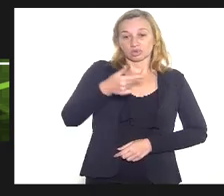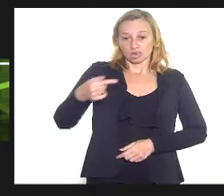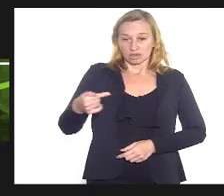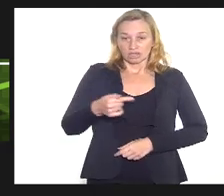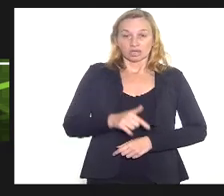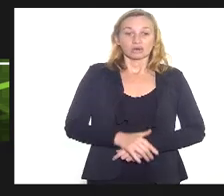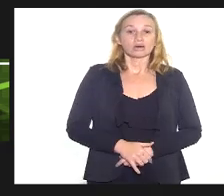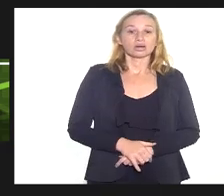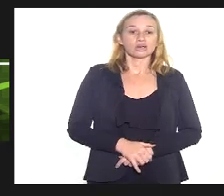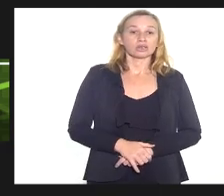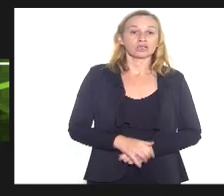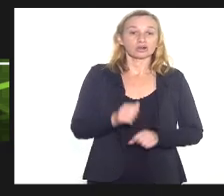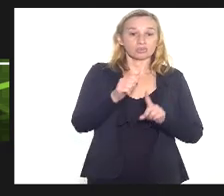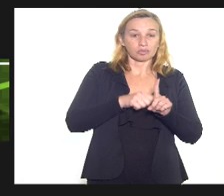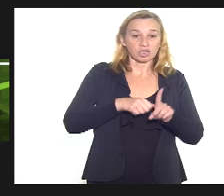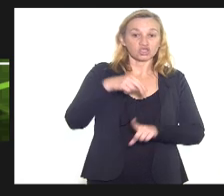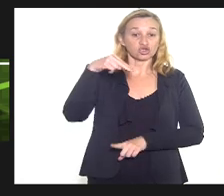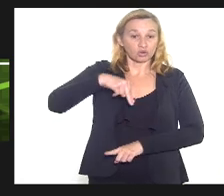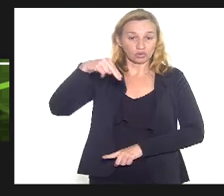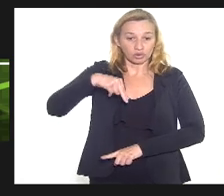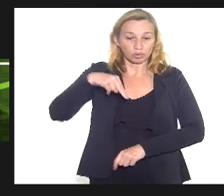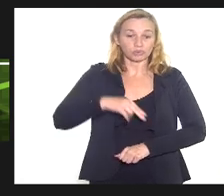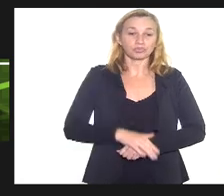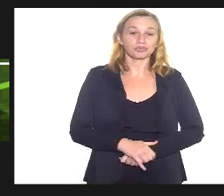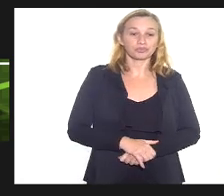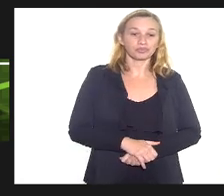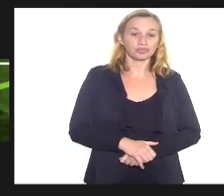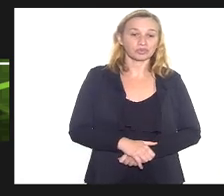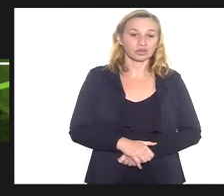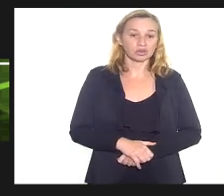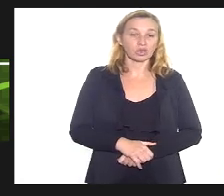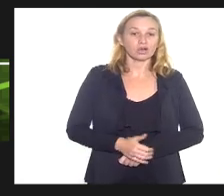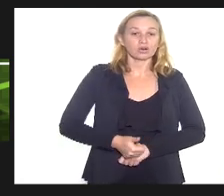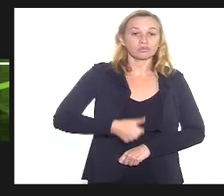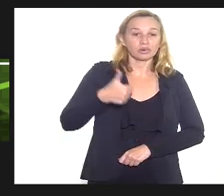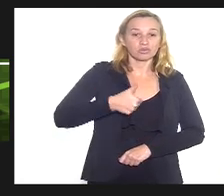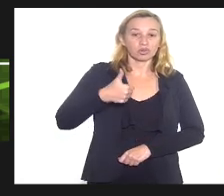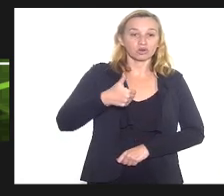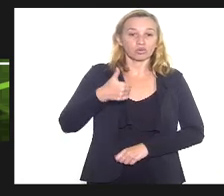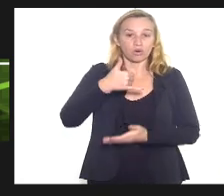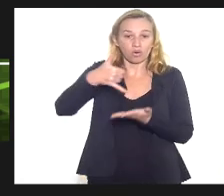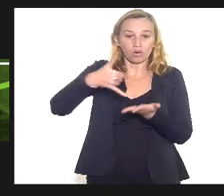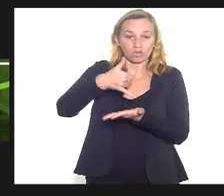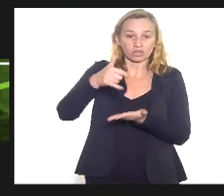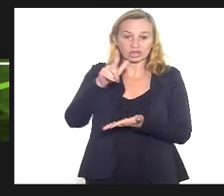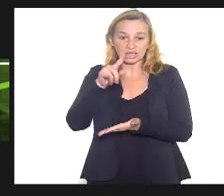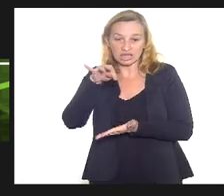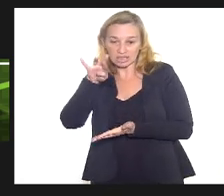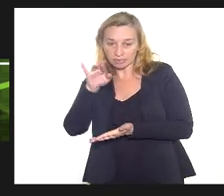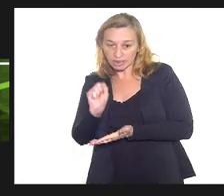2017, no mês de novembro, tivemos o primeiro óleo de Libra.